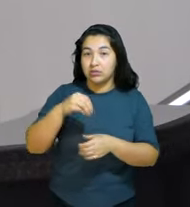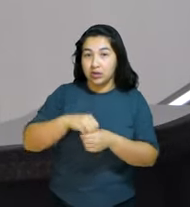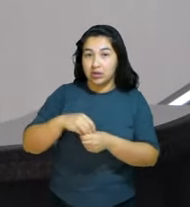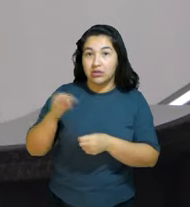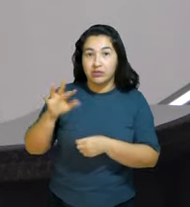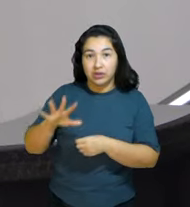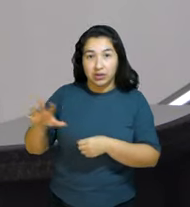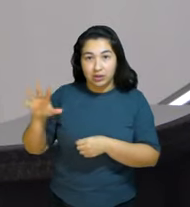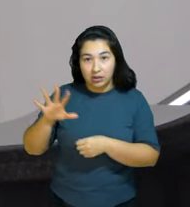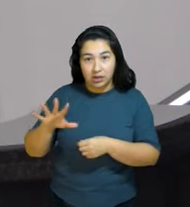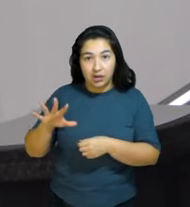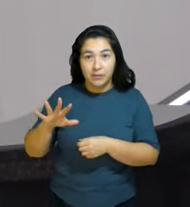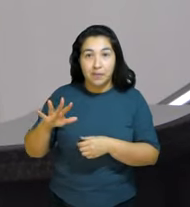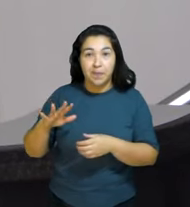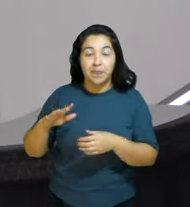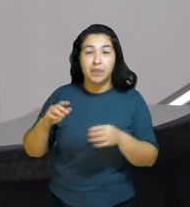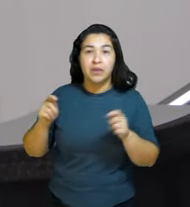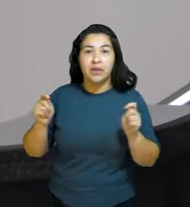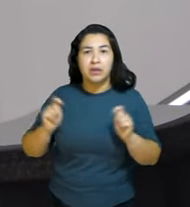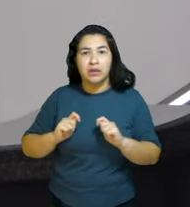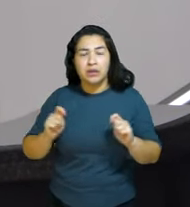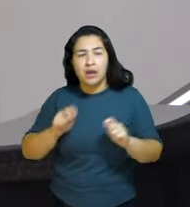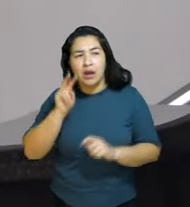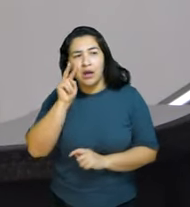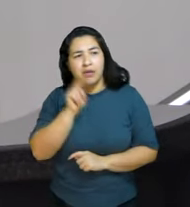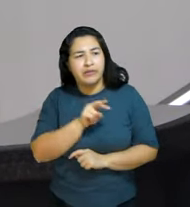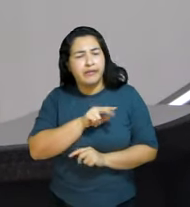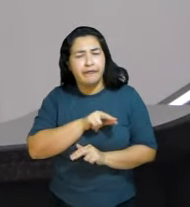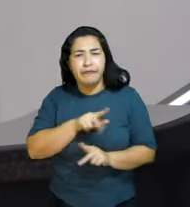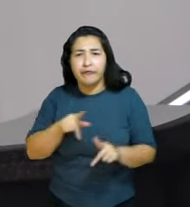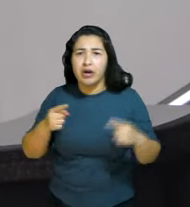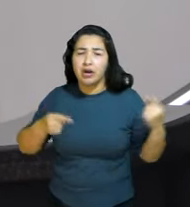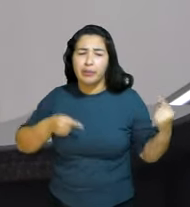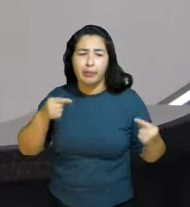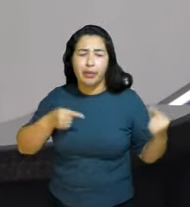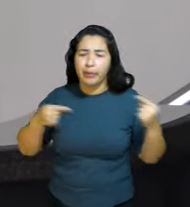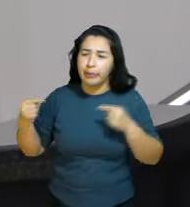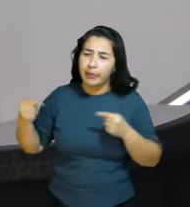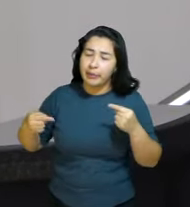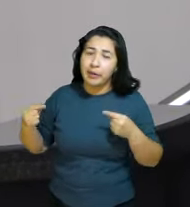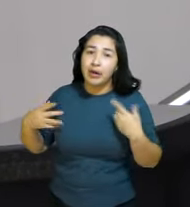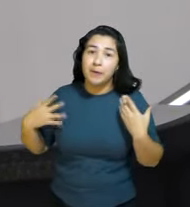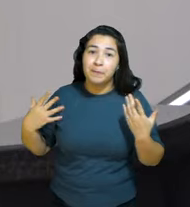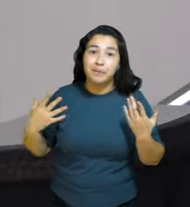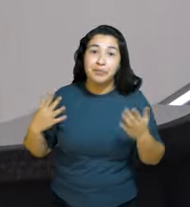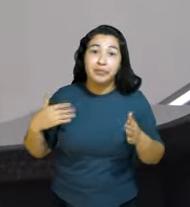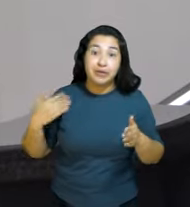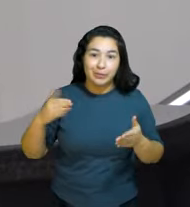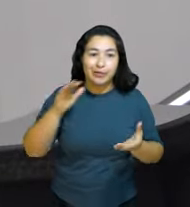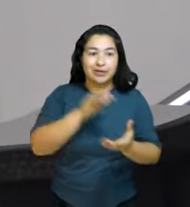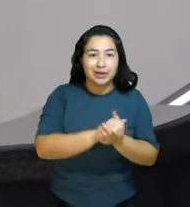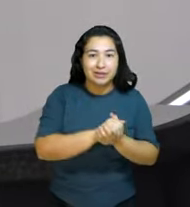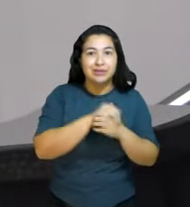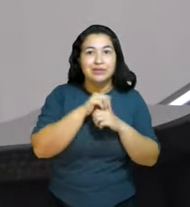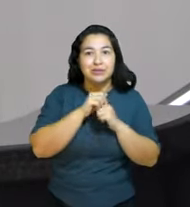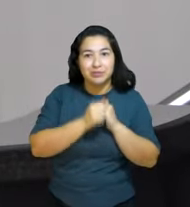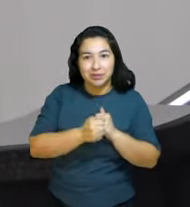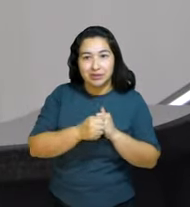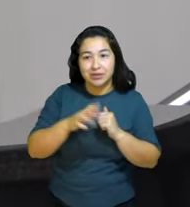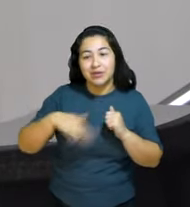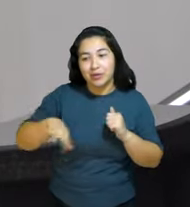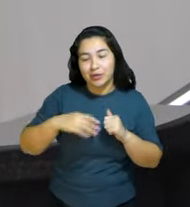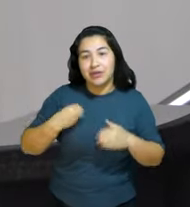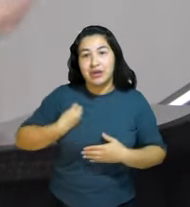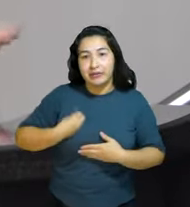presidente. Pude acompanhar diversas discussões. Depois fui casar também com um esportista. Então, a gente vive esporte na nossa